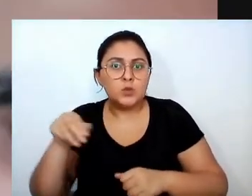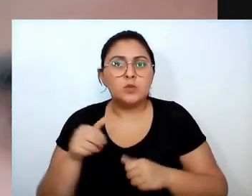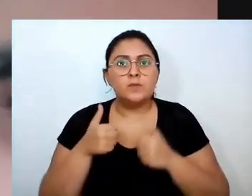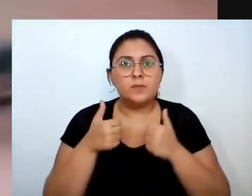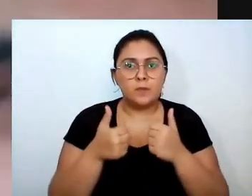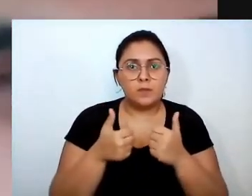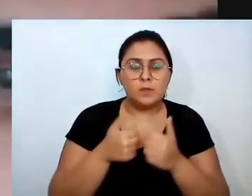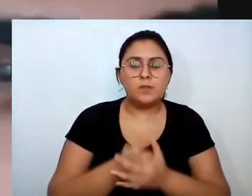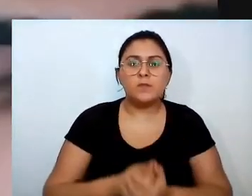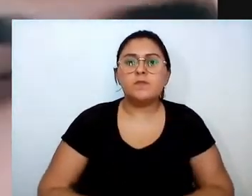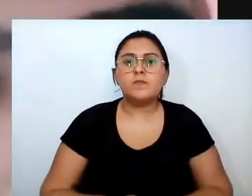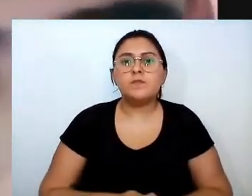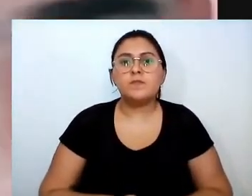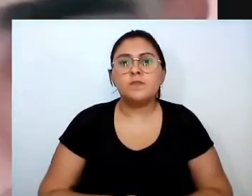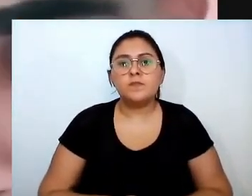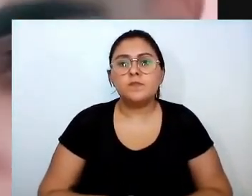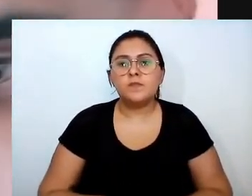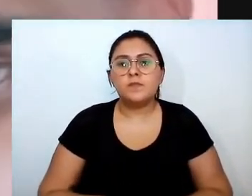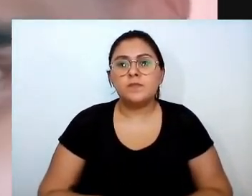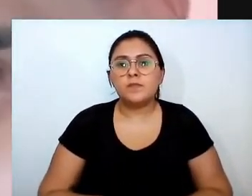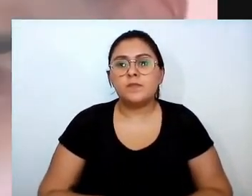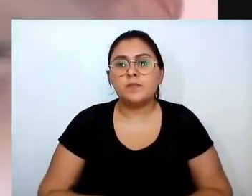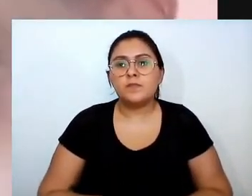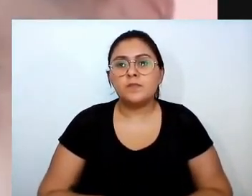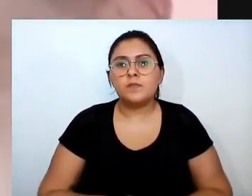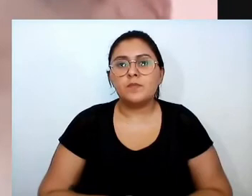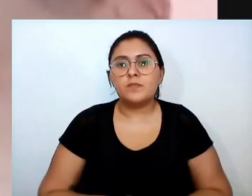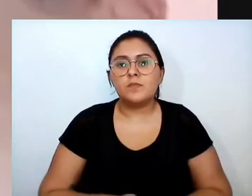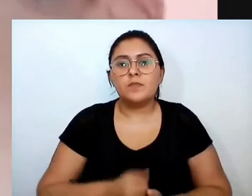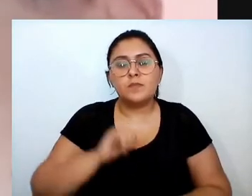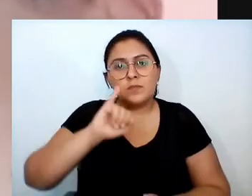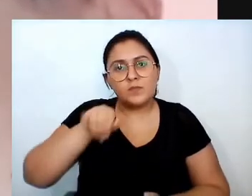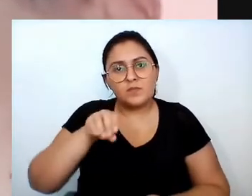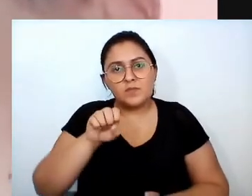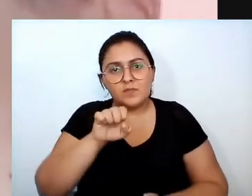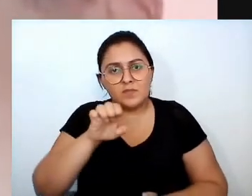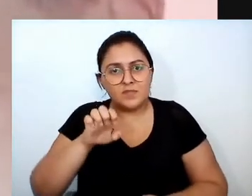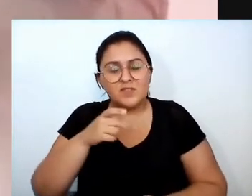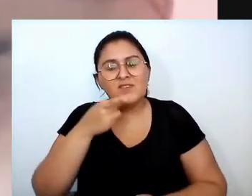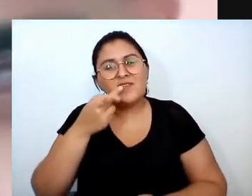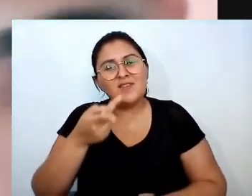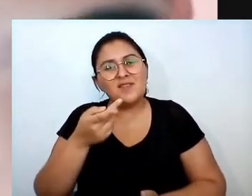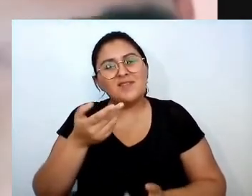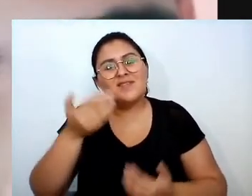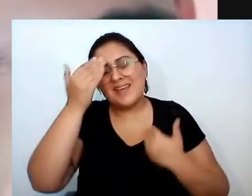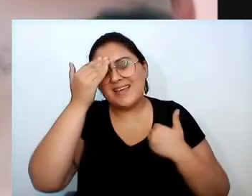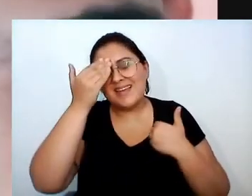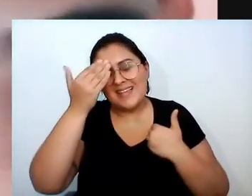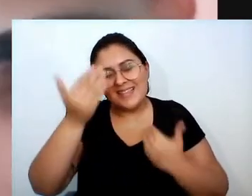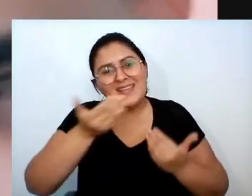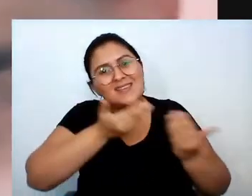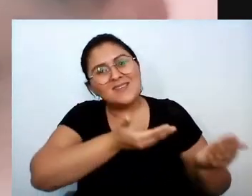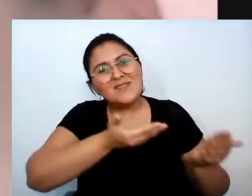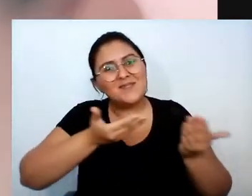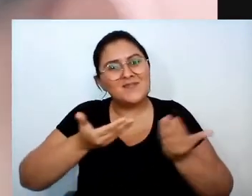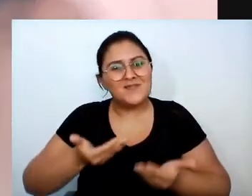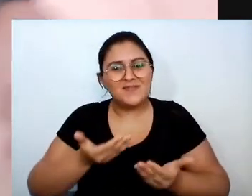certo? Eu agradeço 21 e pelo convite. 20, 21 e 30, tá bom? Eu agradeço Então, pelo convite também,